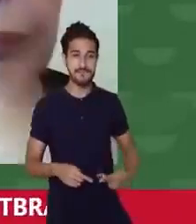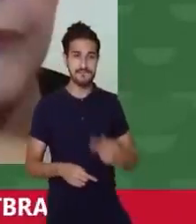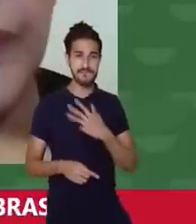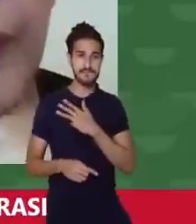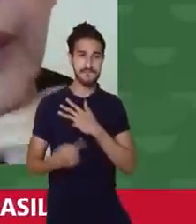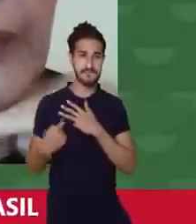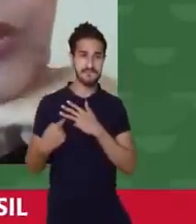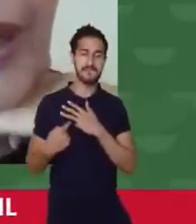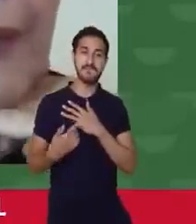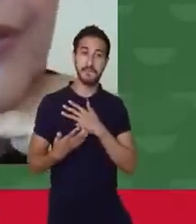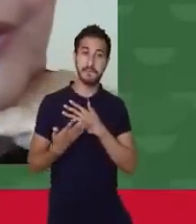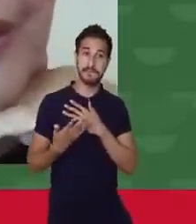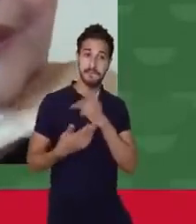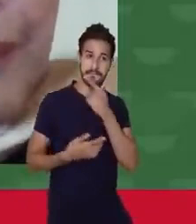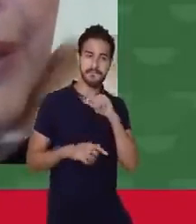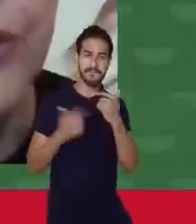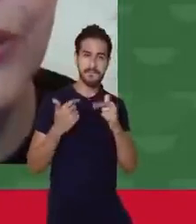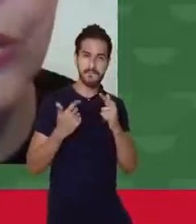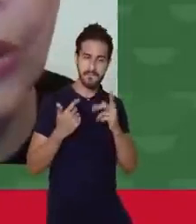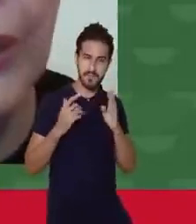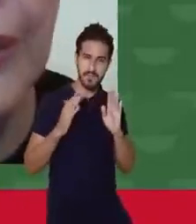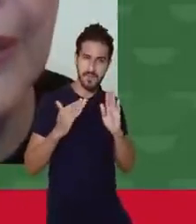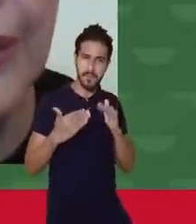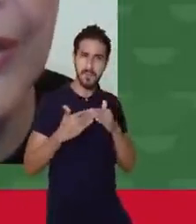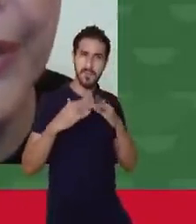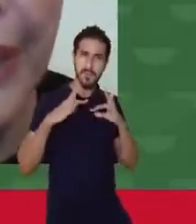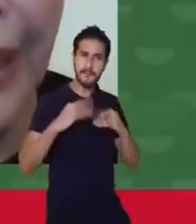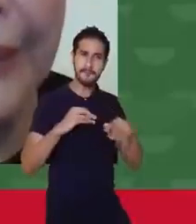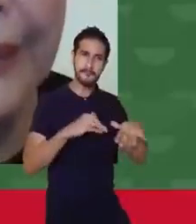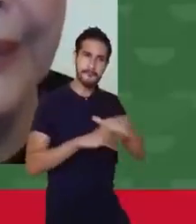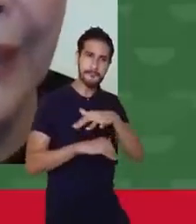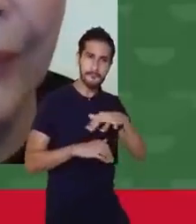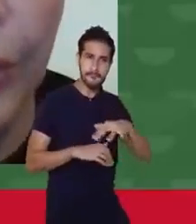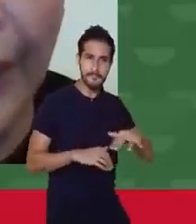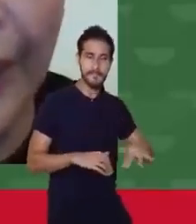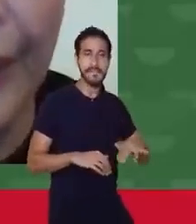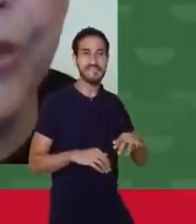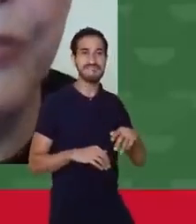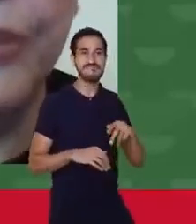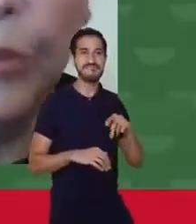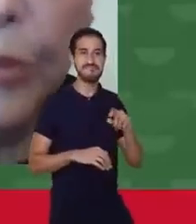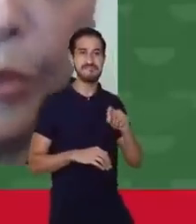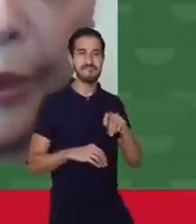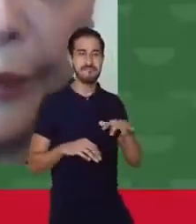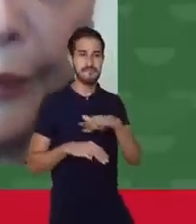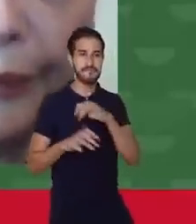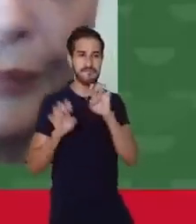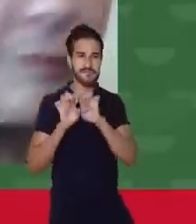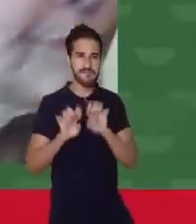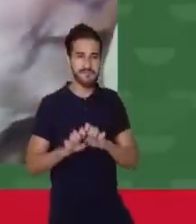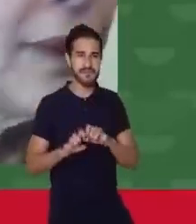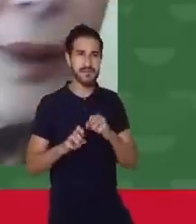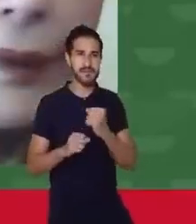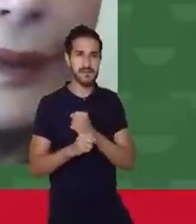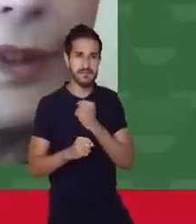Lula atuava diretamente em todas as atividades, tanto aquelas de infraestrutura,